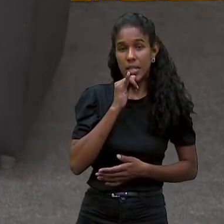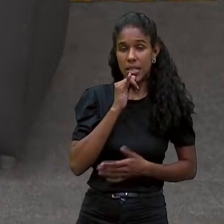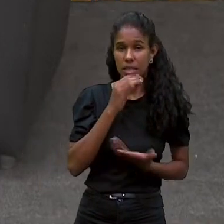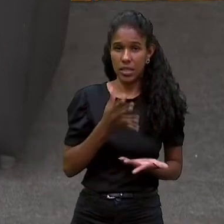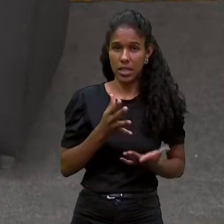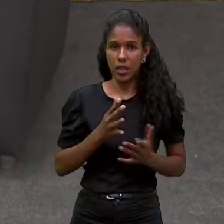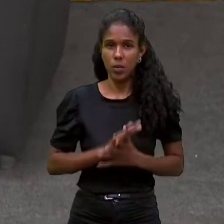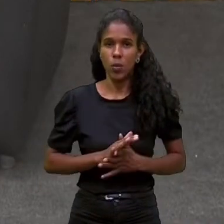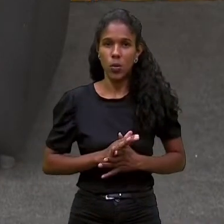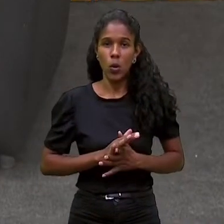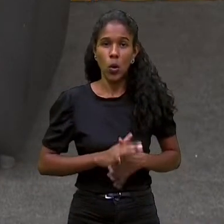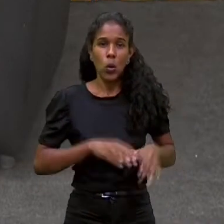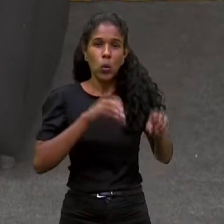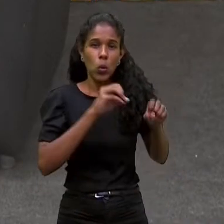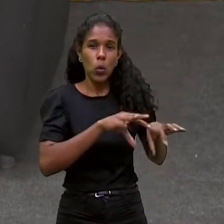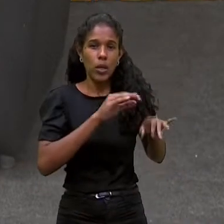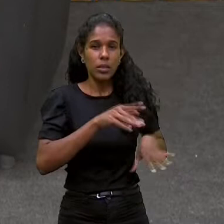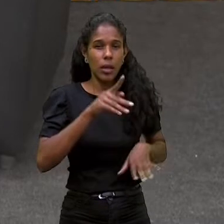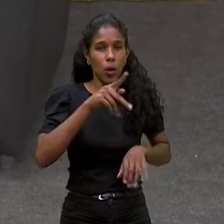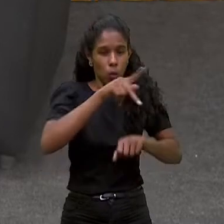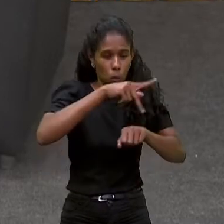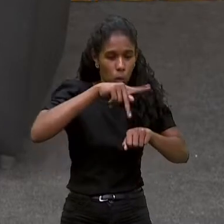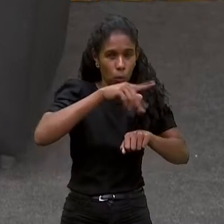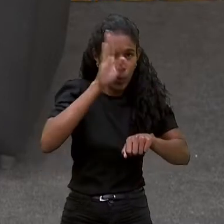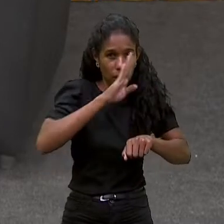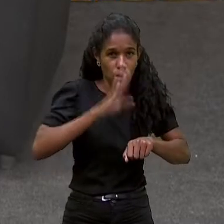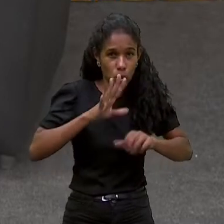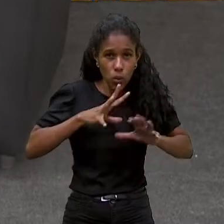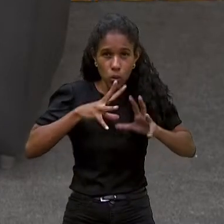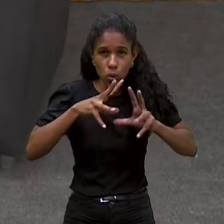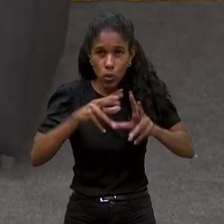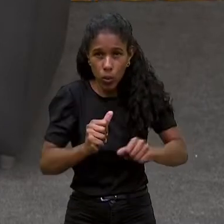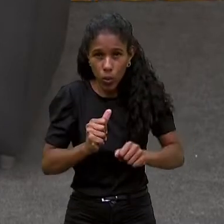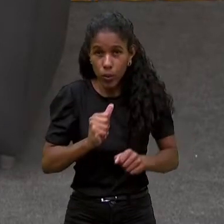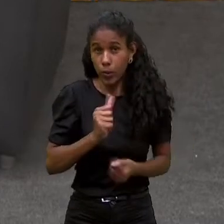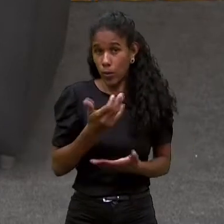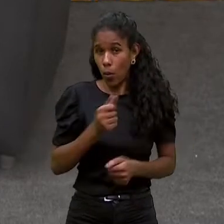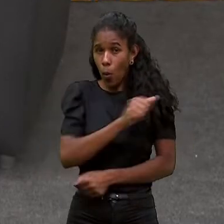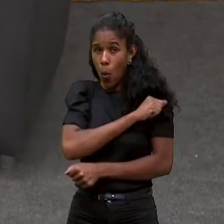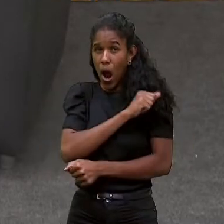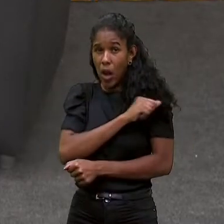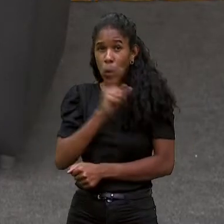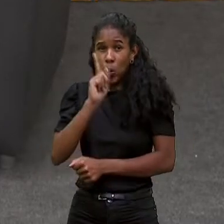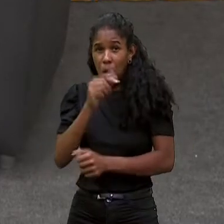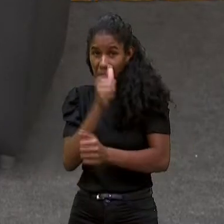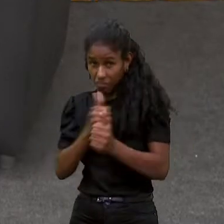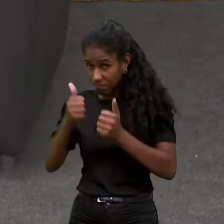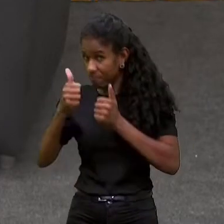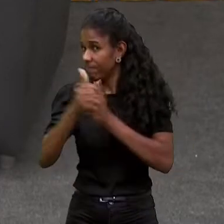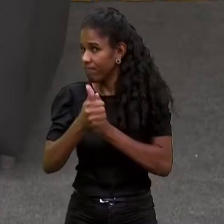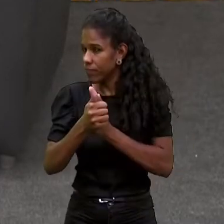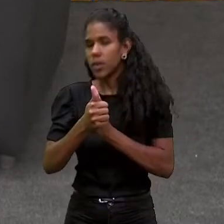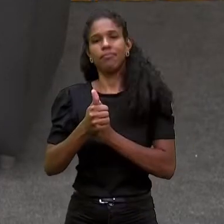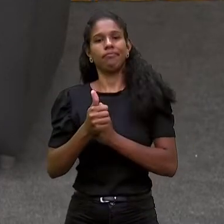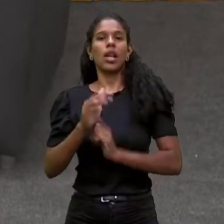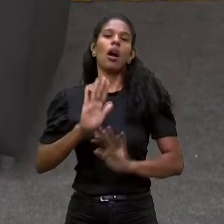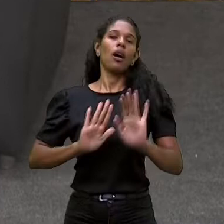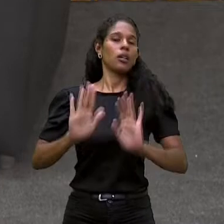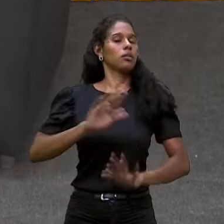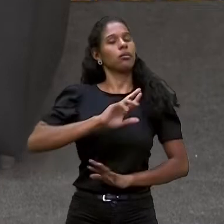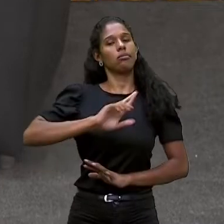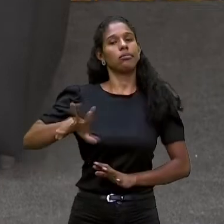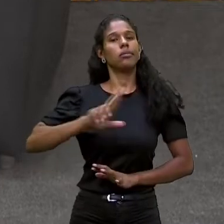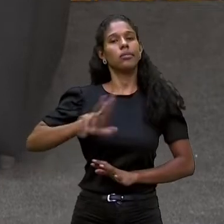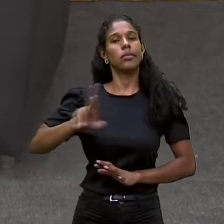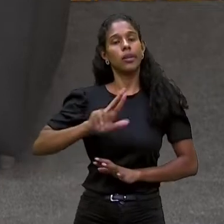de fato, como protagonista. Está no papel, mas não acontece de fato. Então, ampliou-se o número de